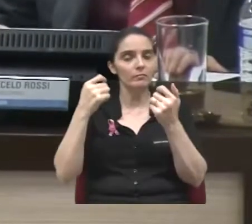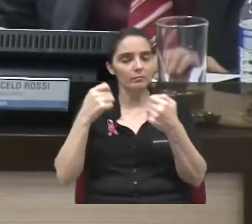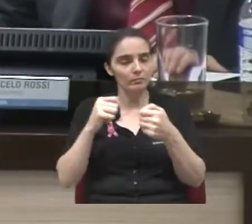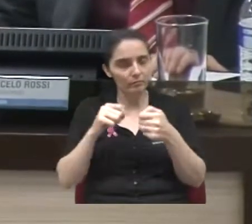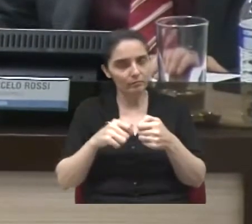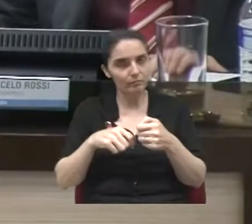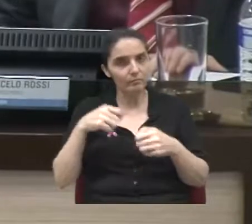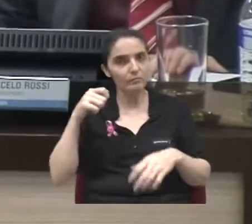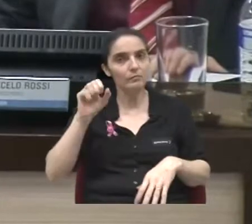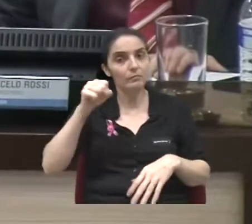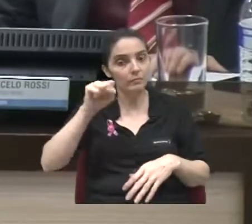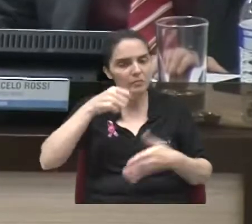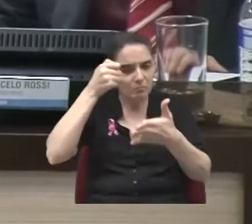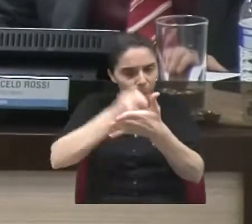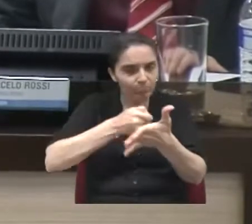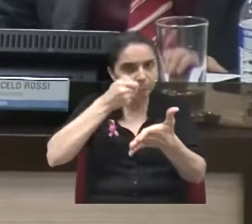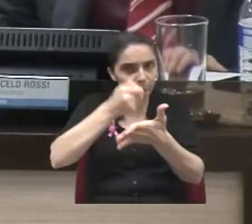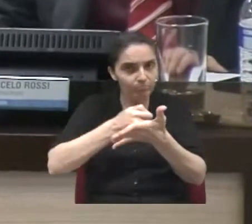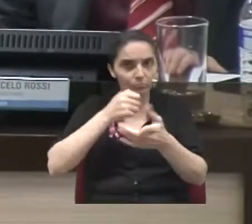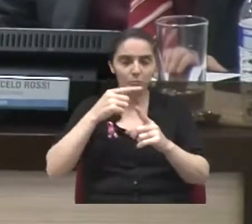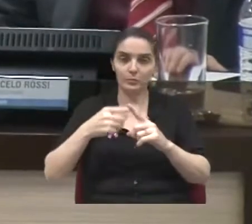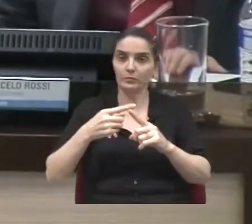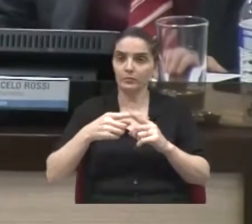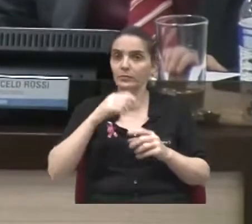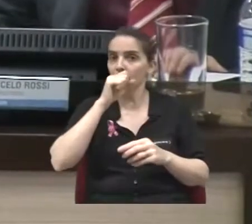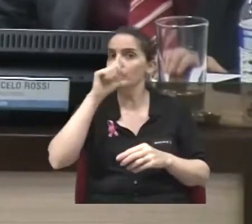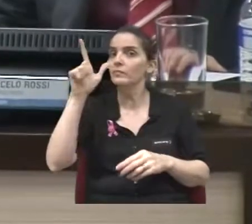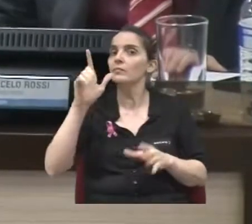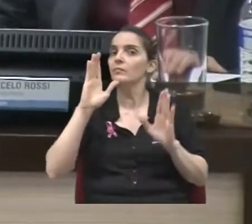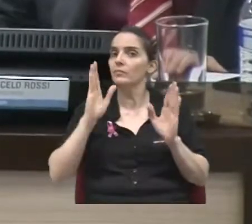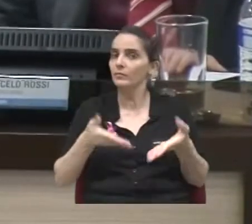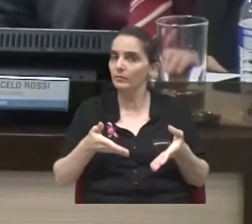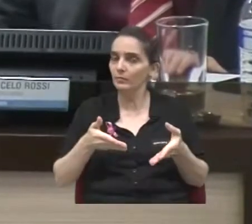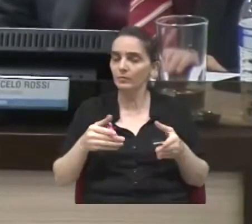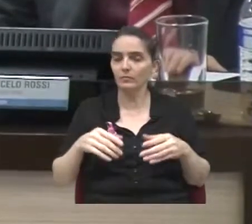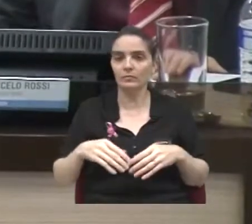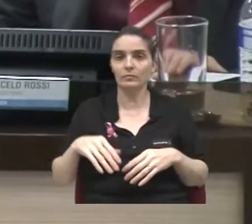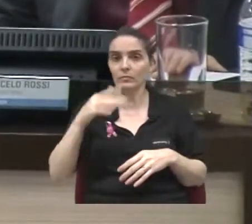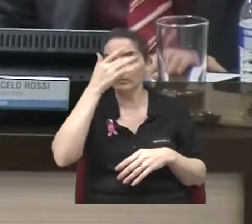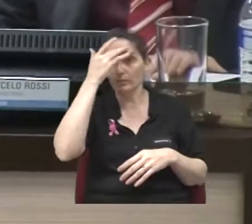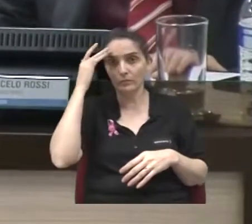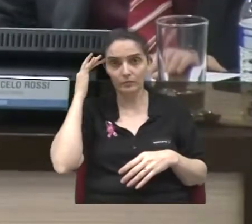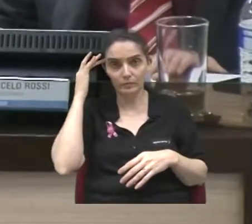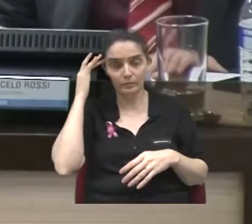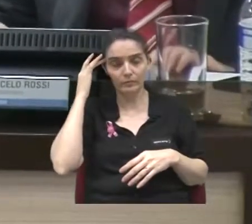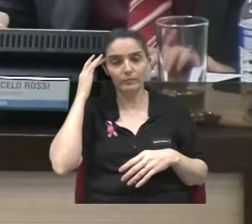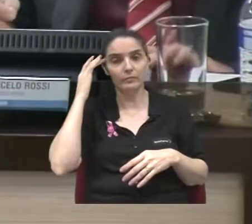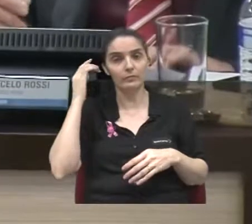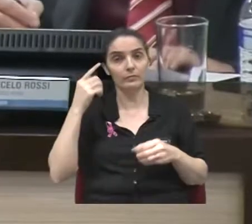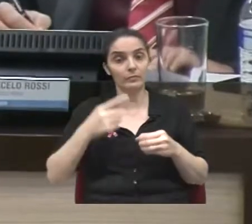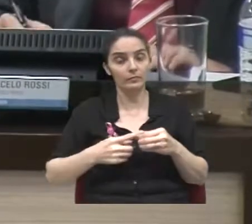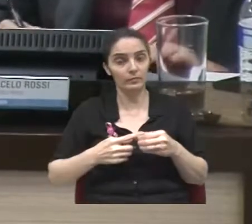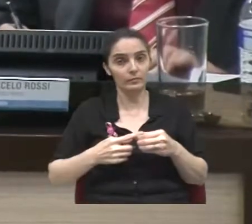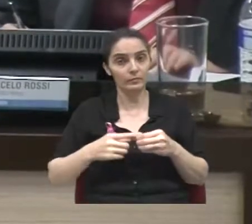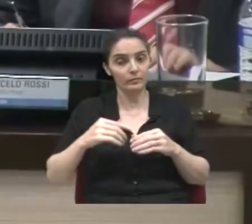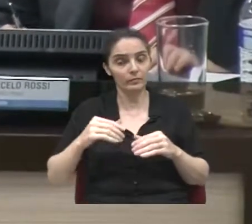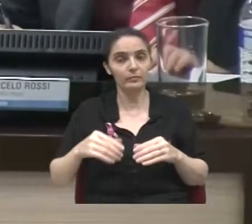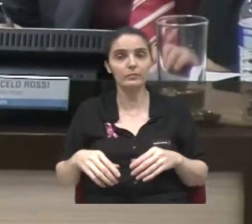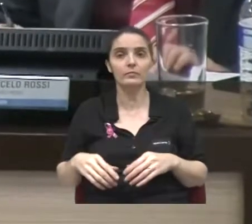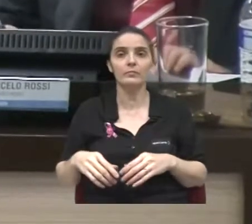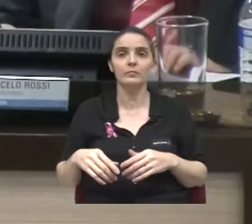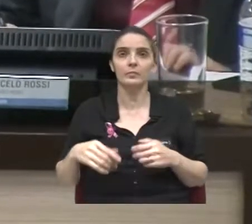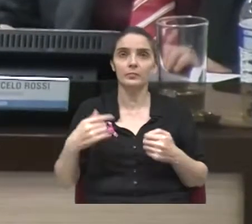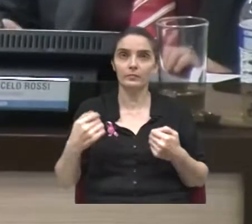porque Limeira já comporta, quer dizer, já passou do número de habitantes, o número de pacientes, que comporta não o CAPS